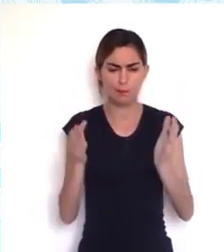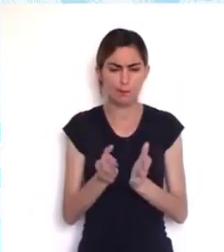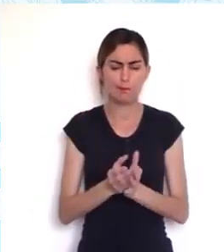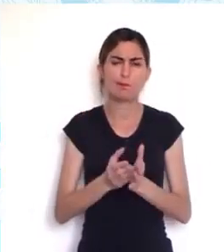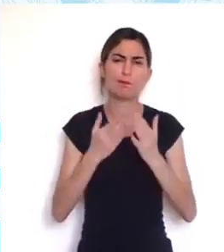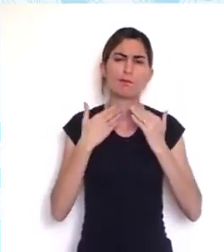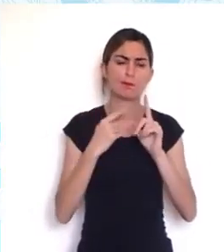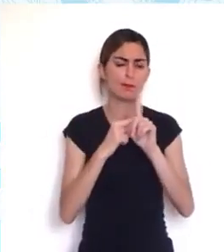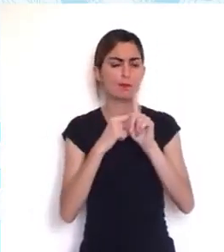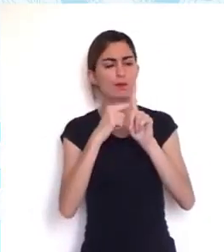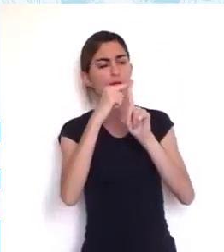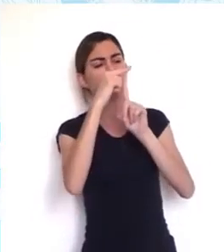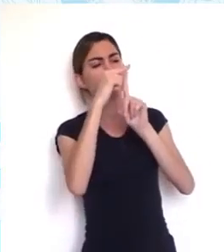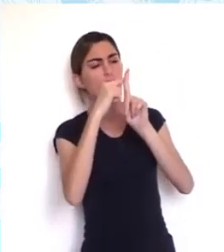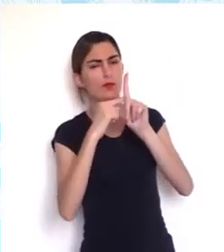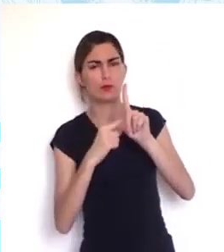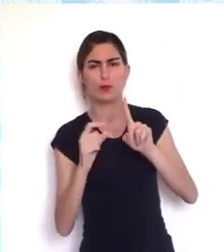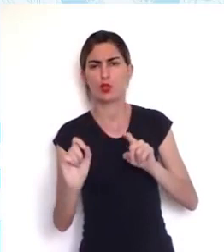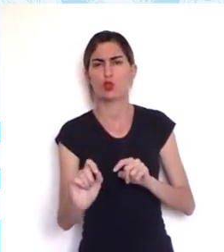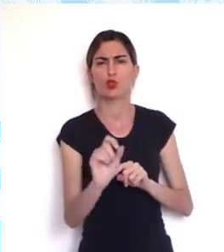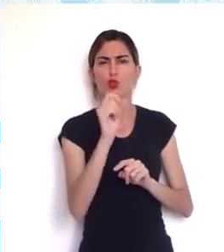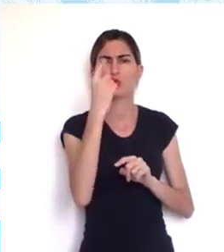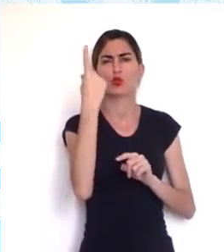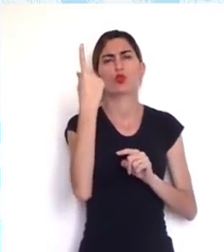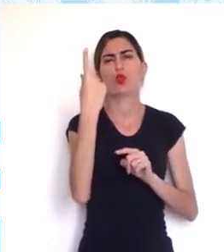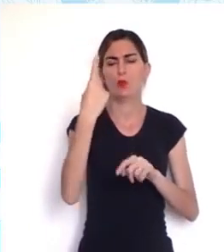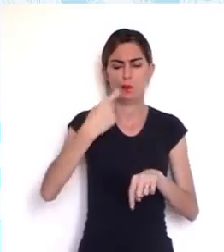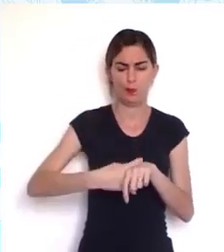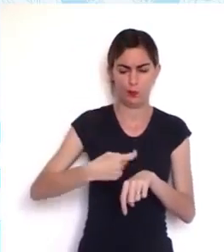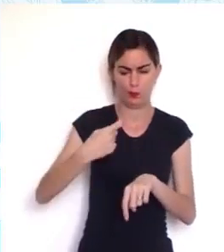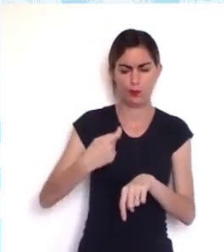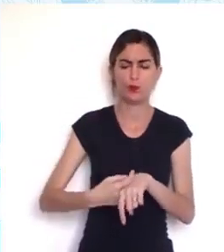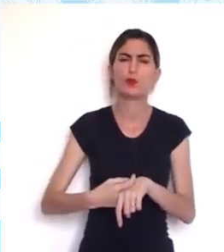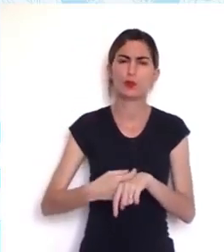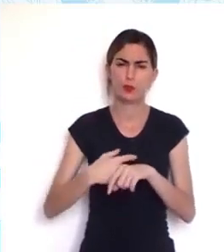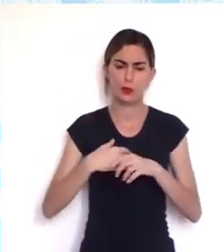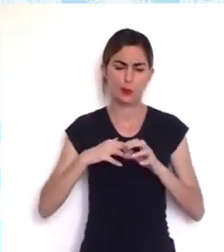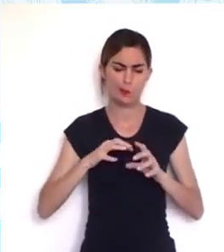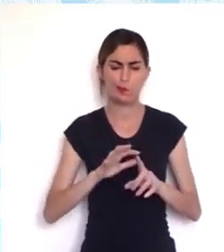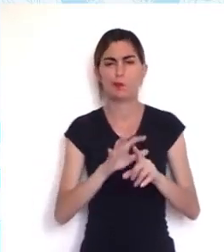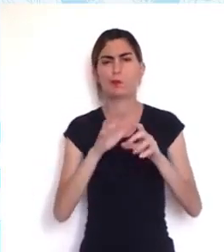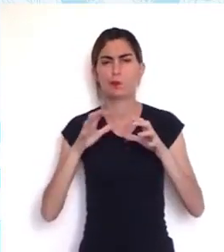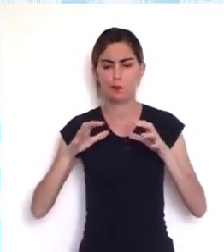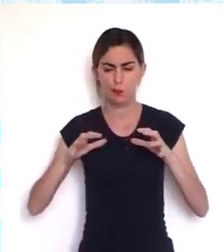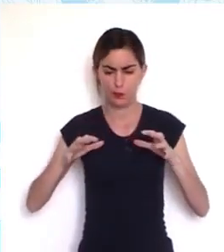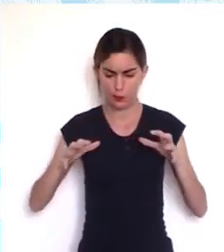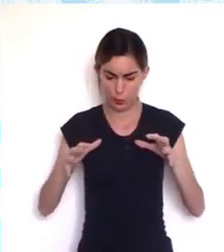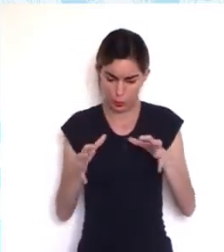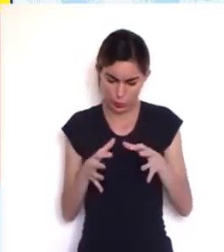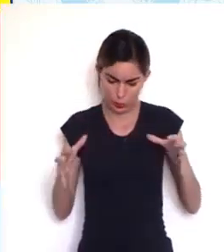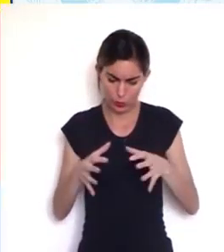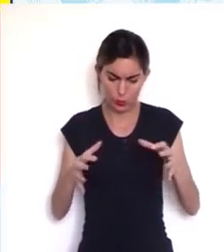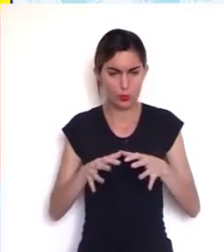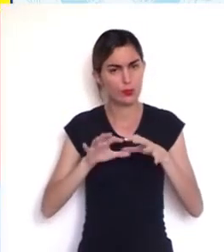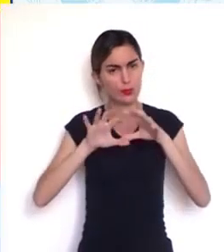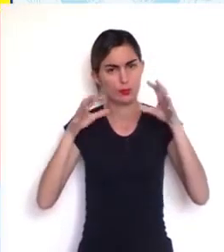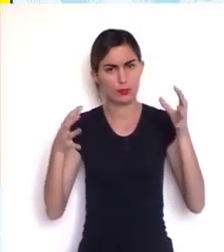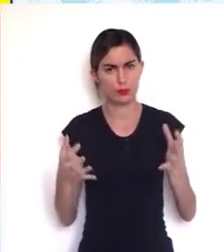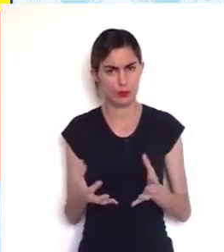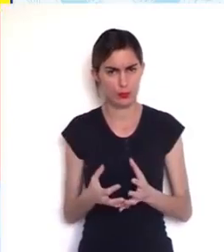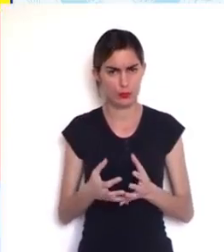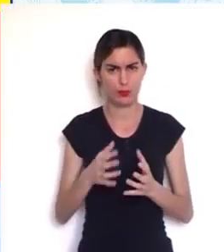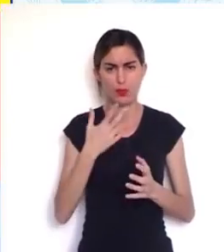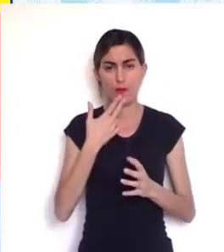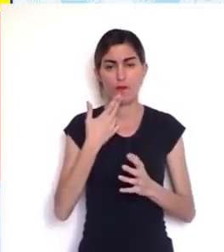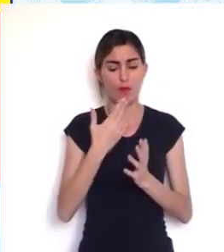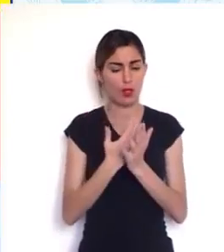uma temperatura do Sol, ela vai estar sólida devido à pressão que é exercida pela Terra. Vamos falar mais agora